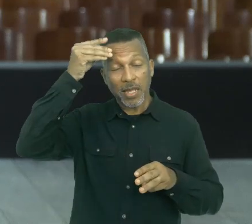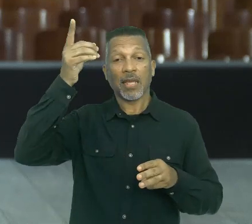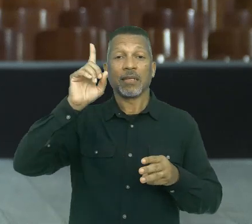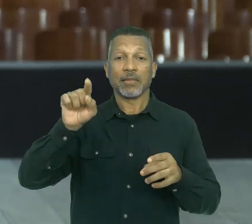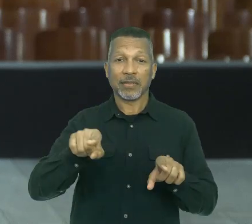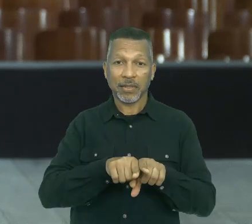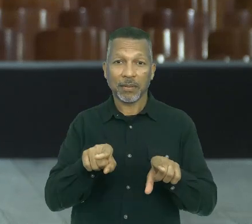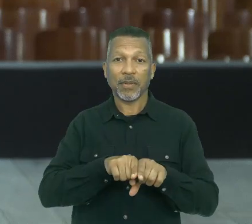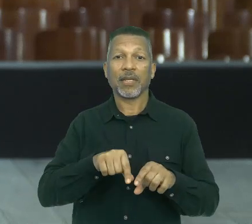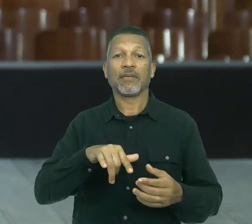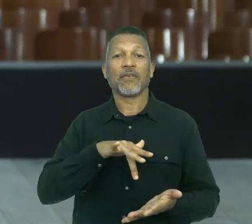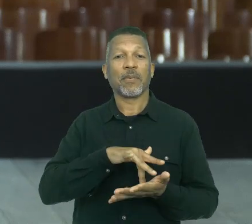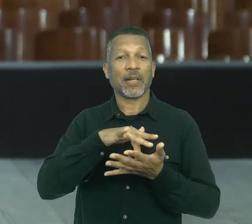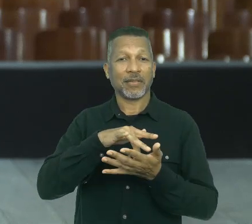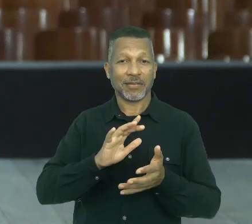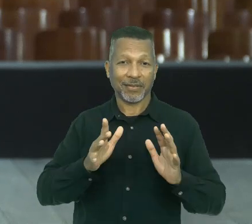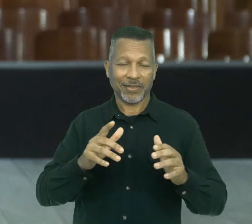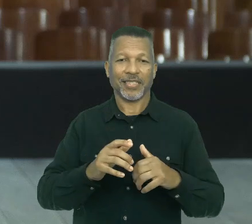que foi bailarina.